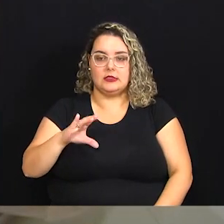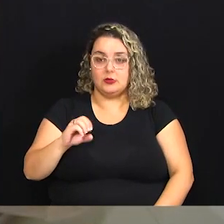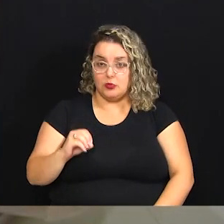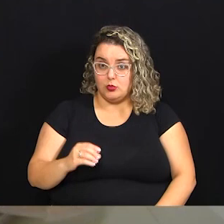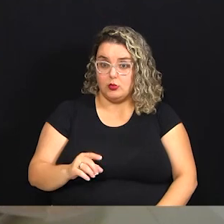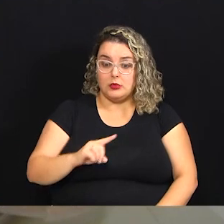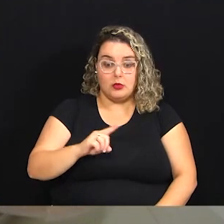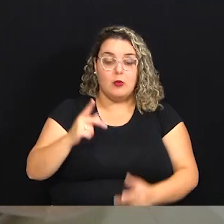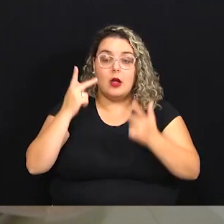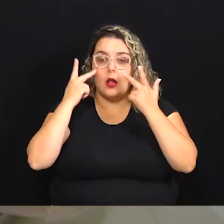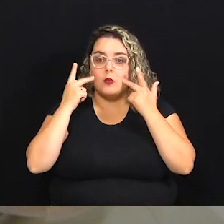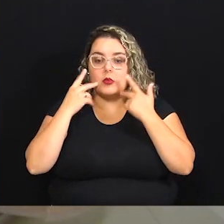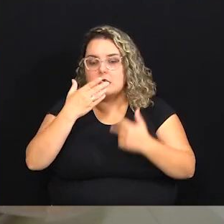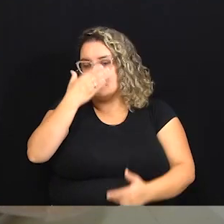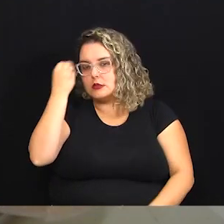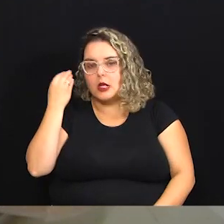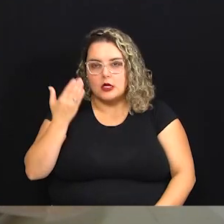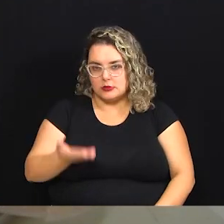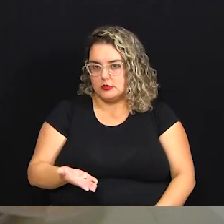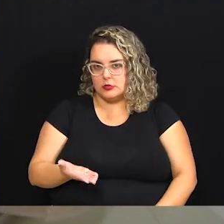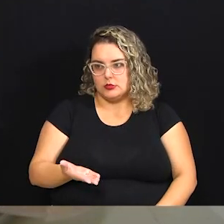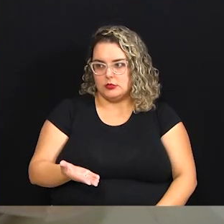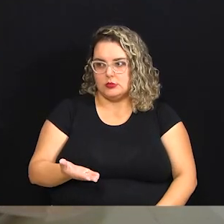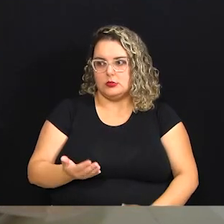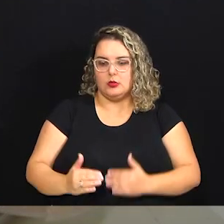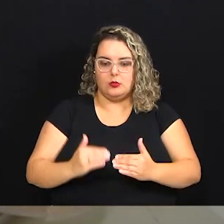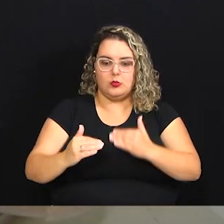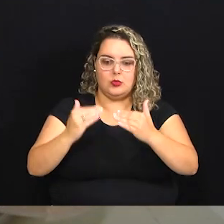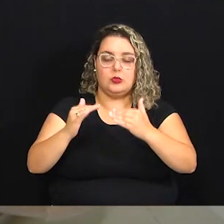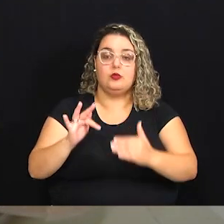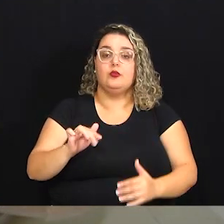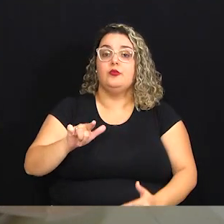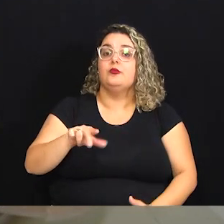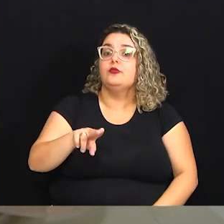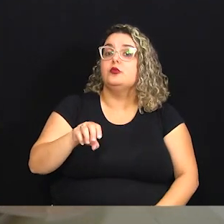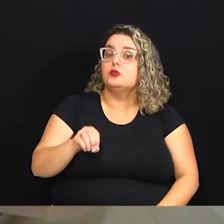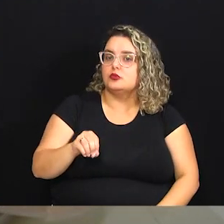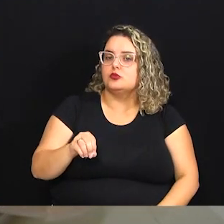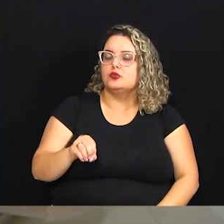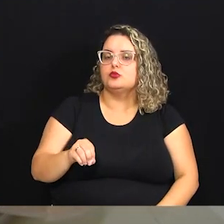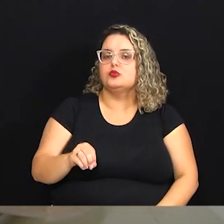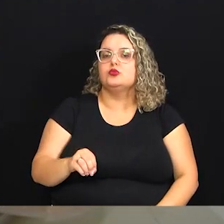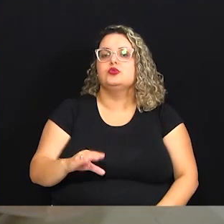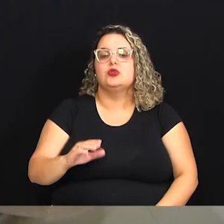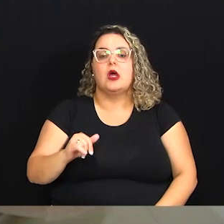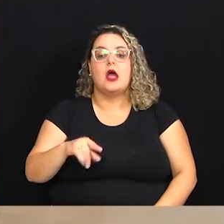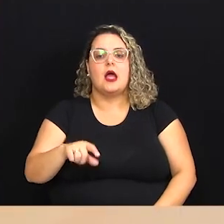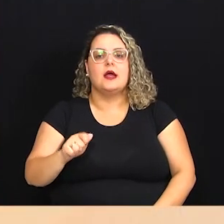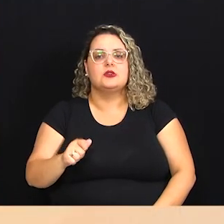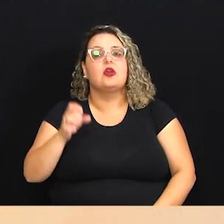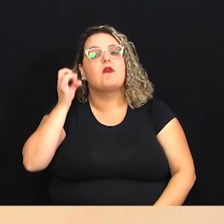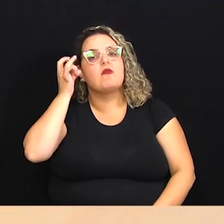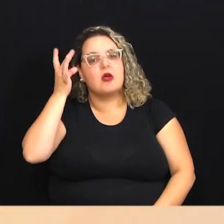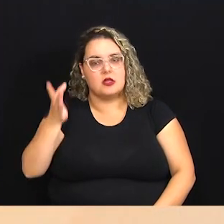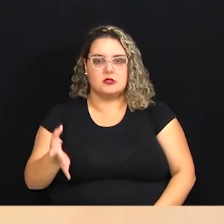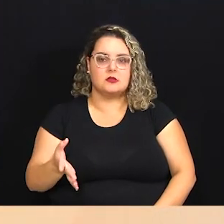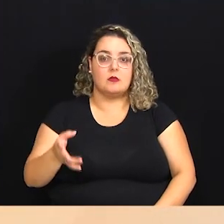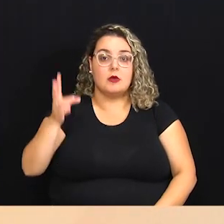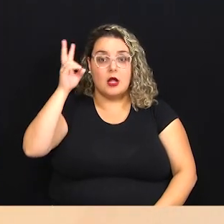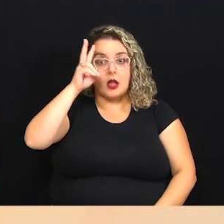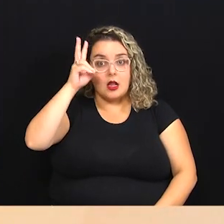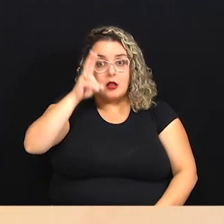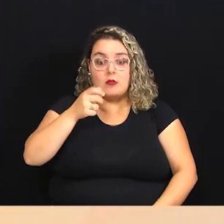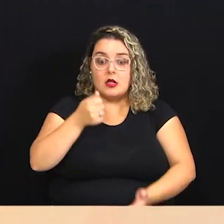mas não é comum e muita gente esquece disso. Montando um fluxo de caixa facilita para